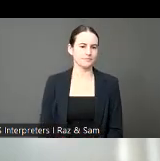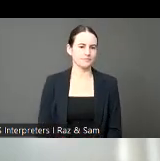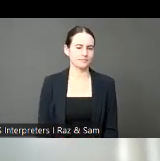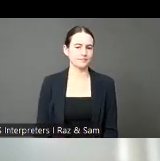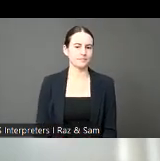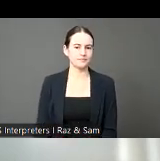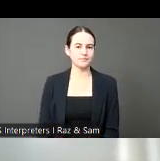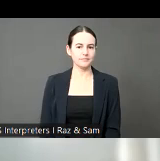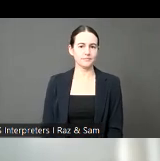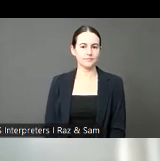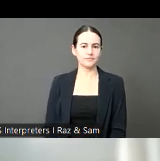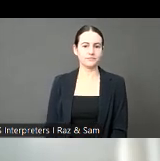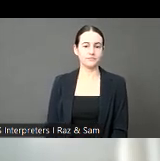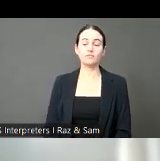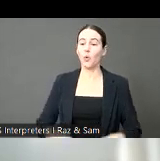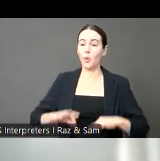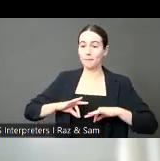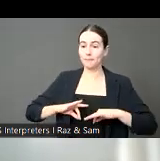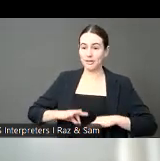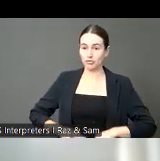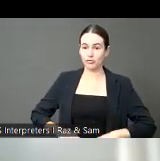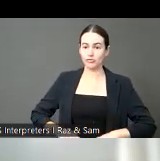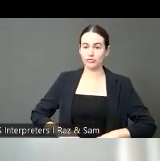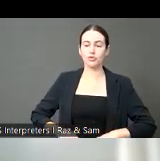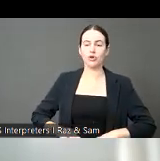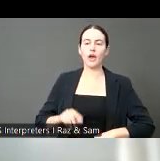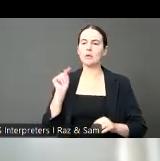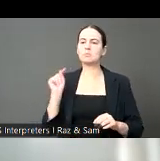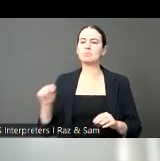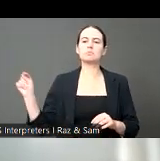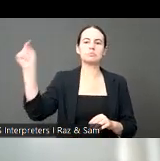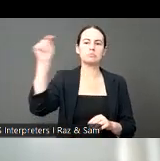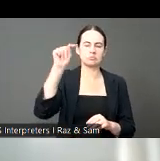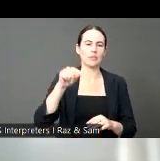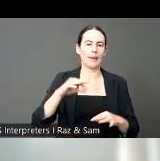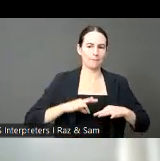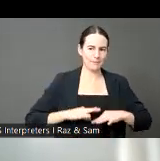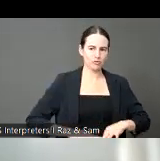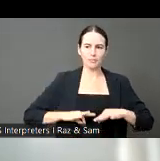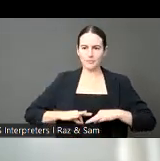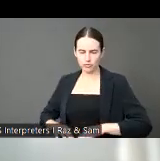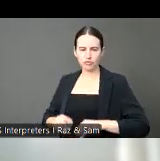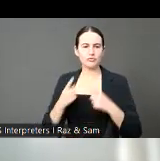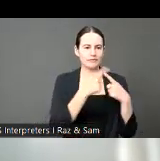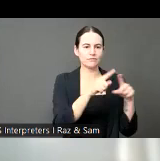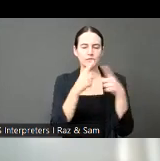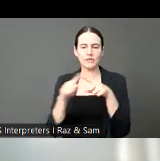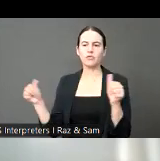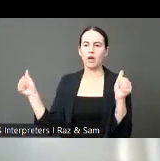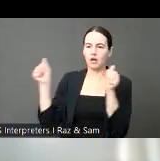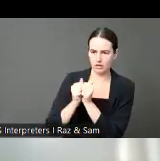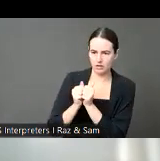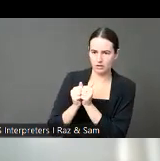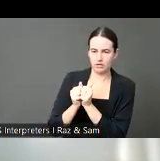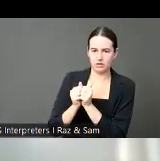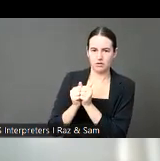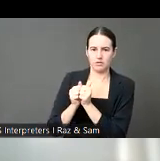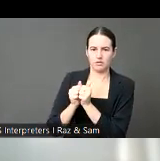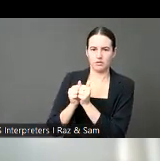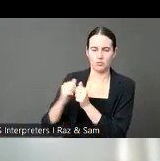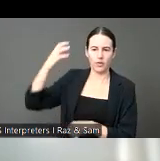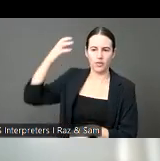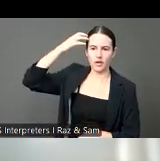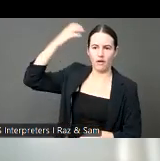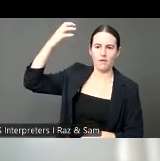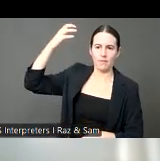da articulação interfederativa entre governo federal, governo estadual e os governos municipais, em todos esses setores